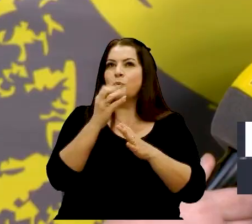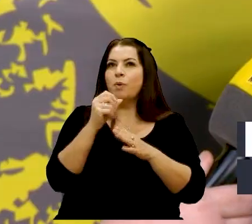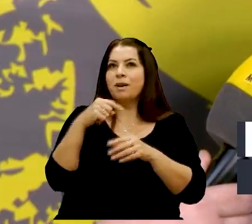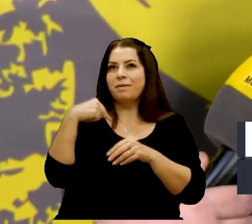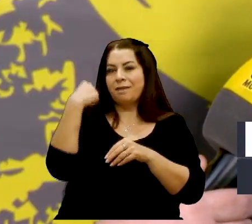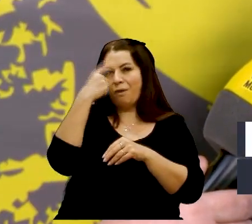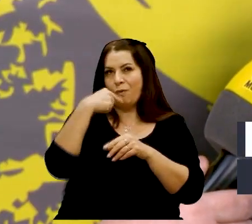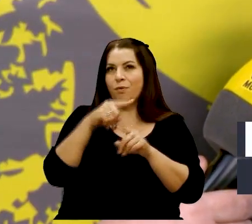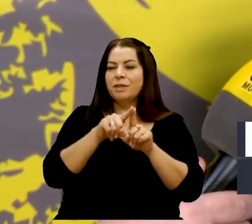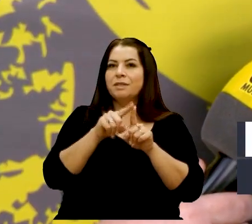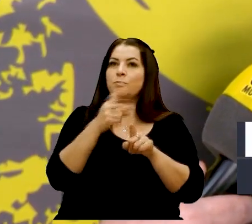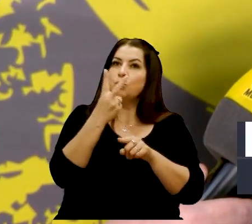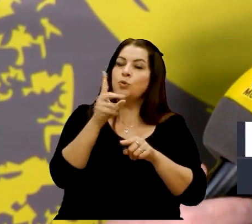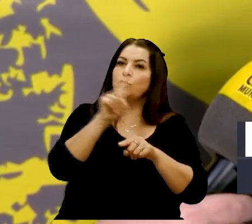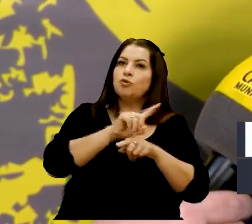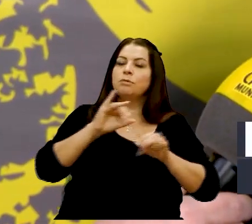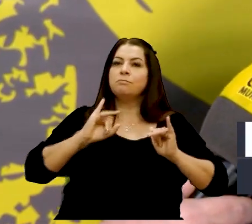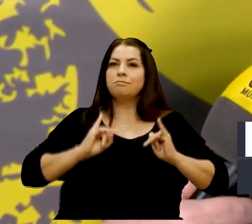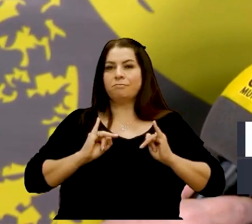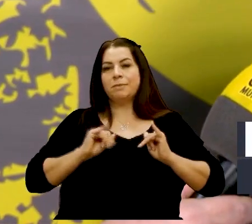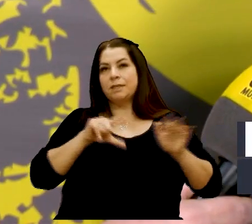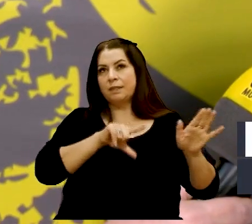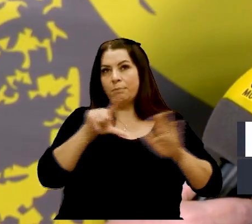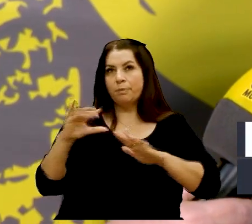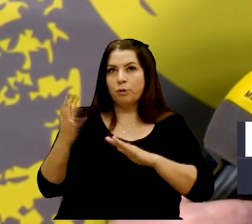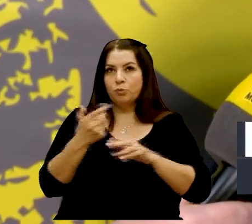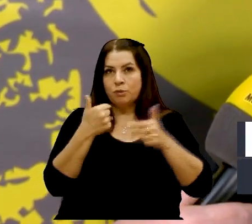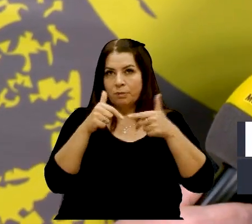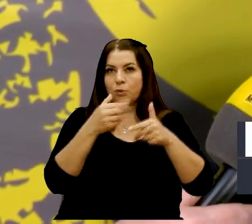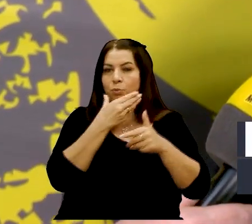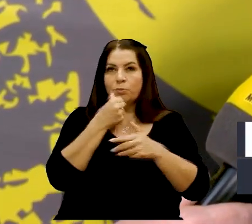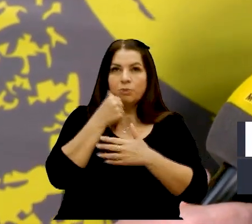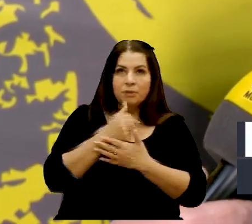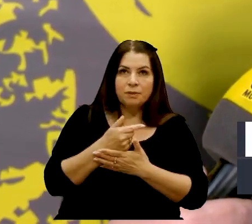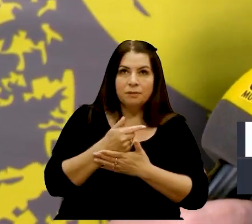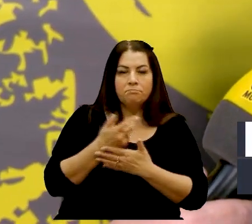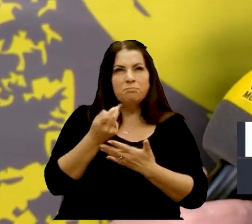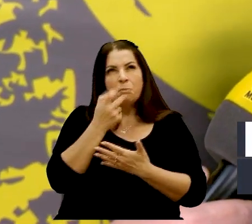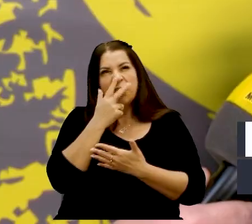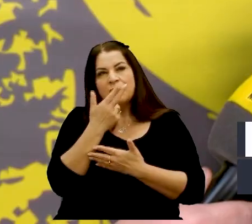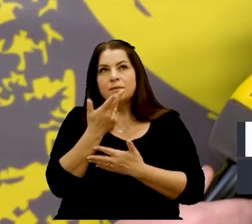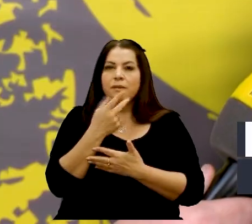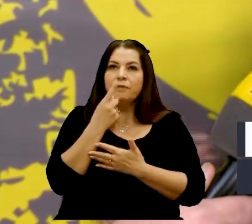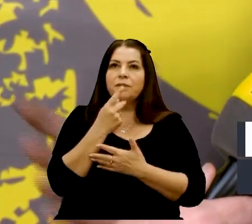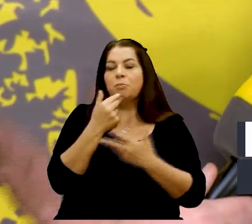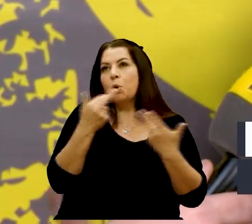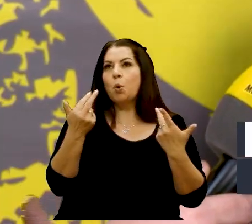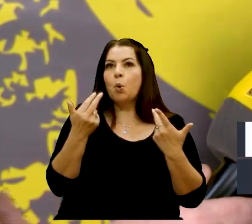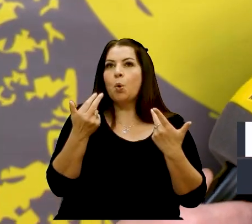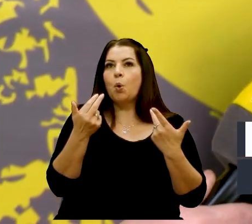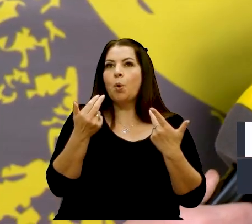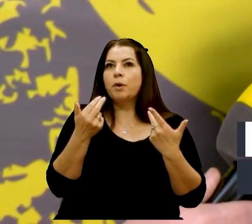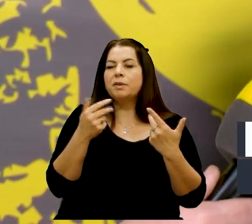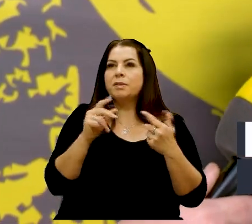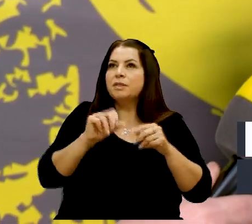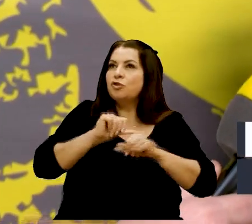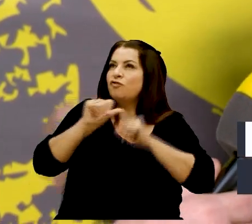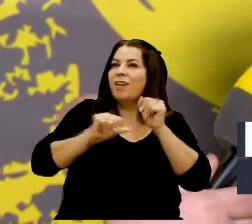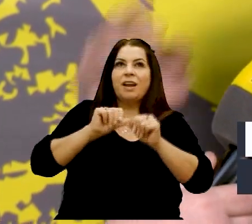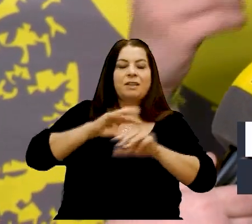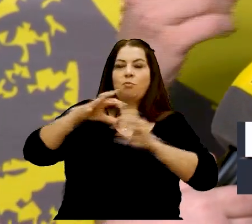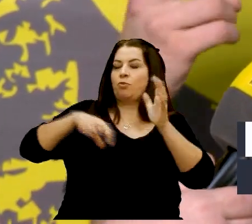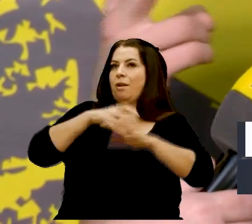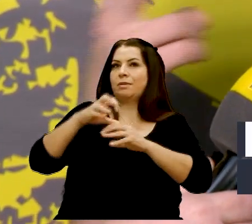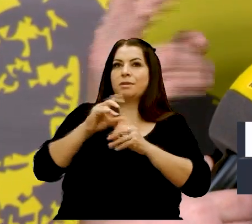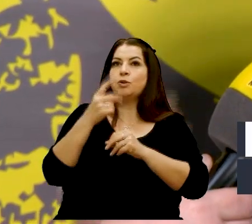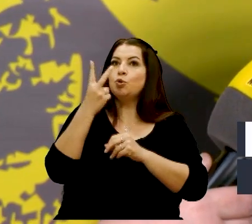horas e impõe 2 dias de descanso semanal para todos os trabalhadores e trabalhadoras. Parece que nós estamos falando de algo extremamente revolucionário. Nós estamos